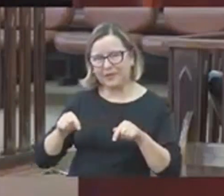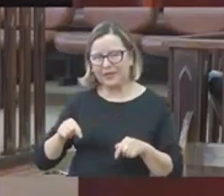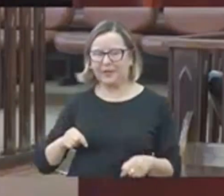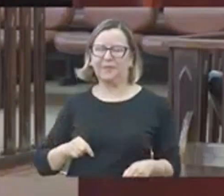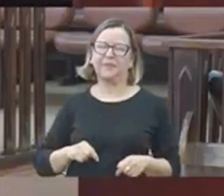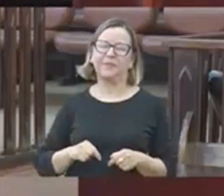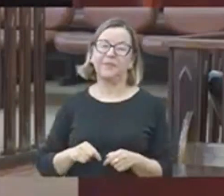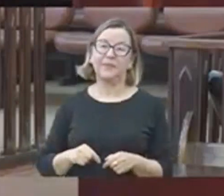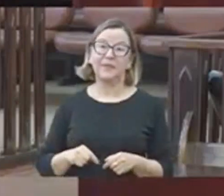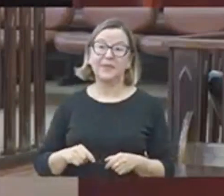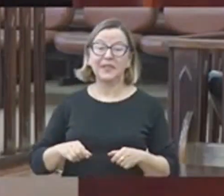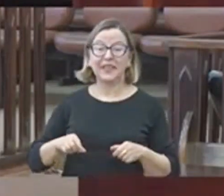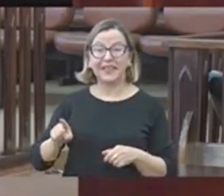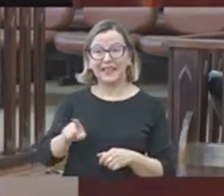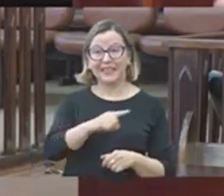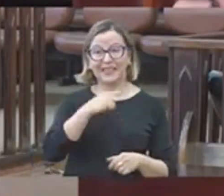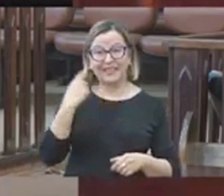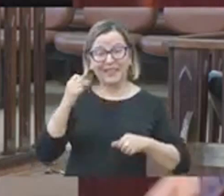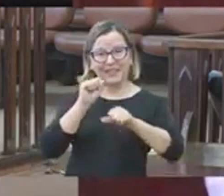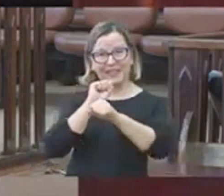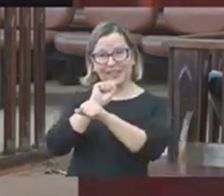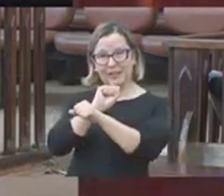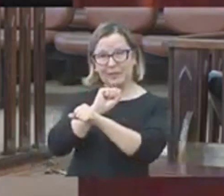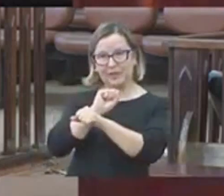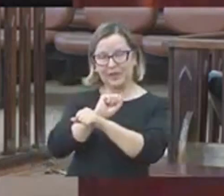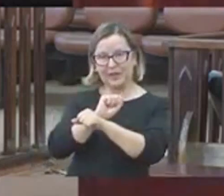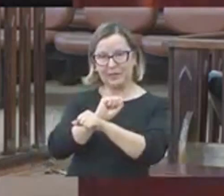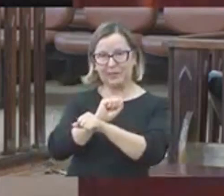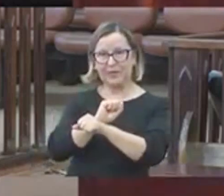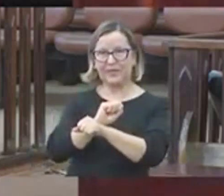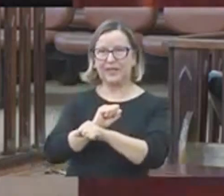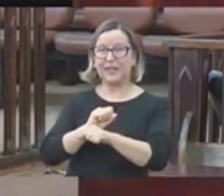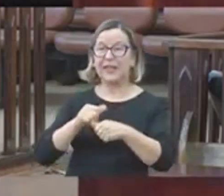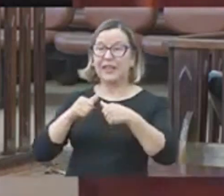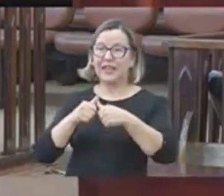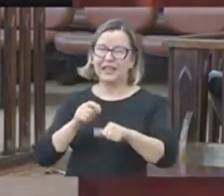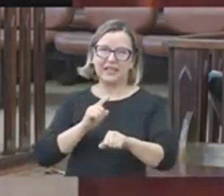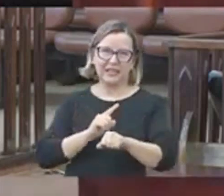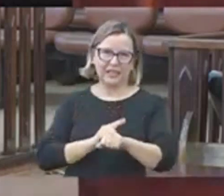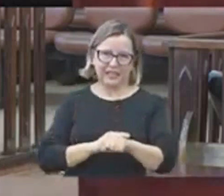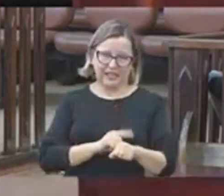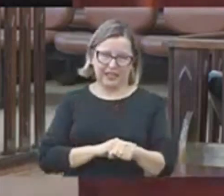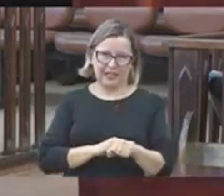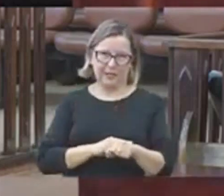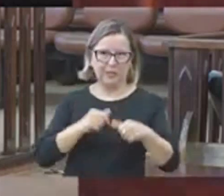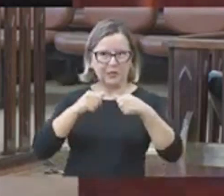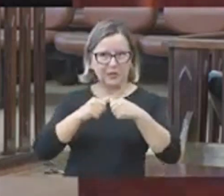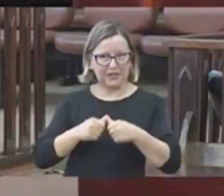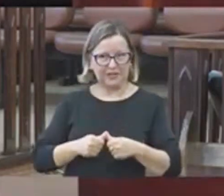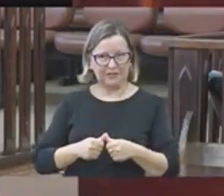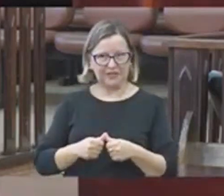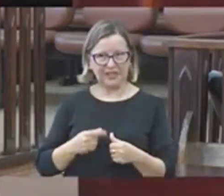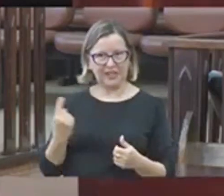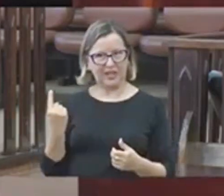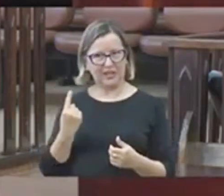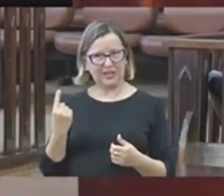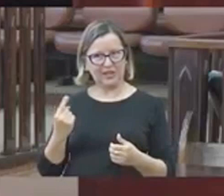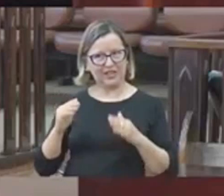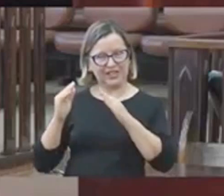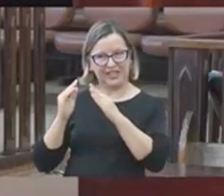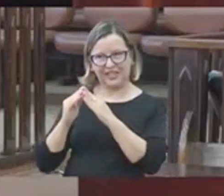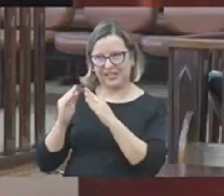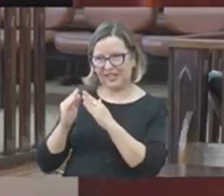esperamos que seja curto esse tempo de ausência